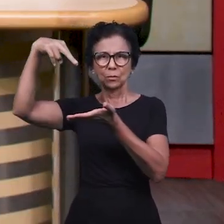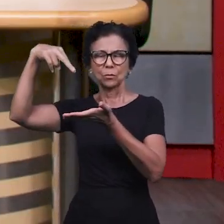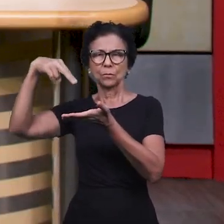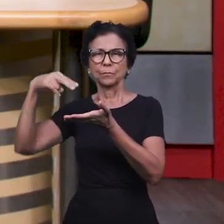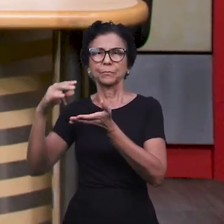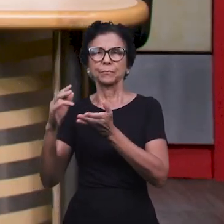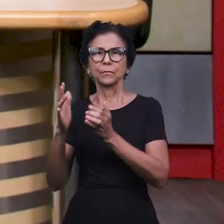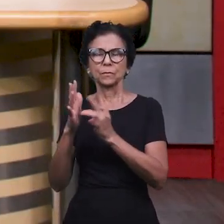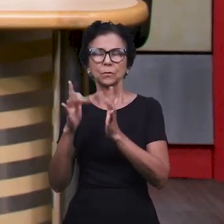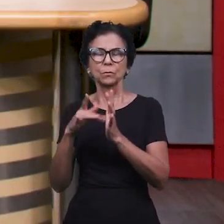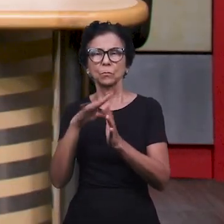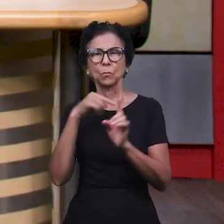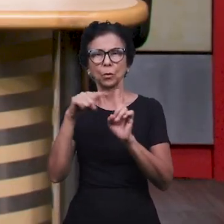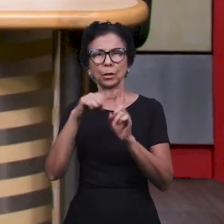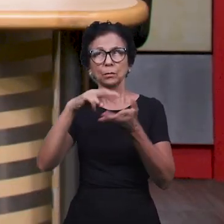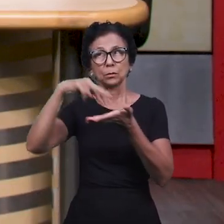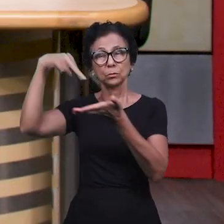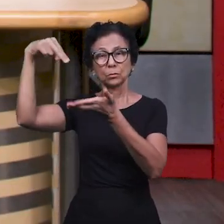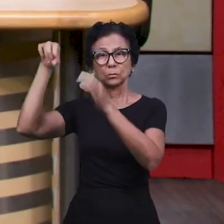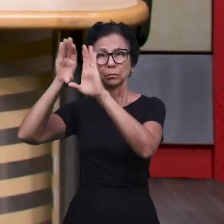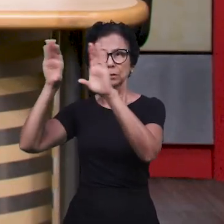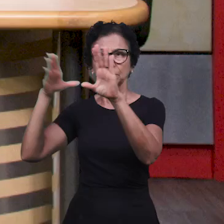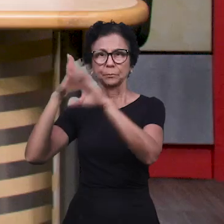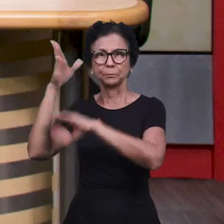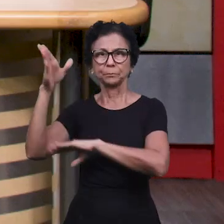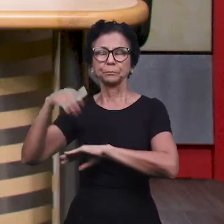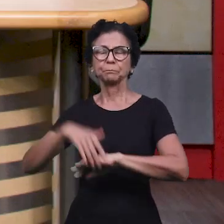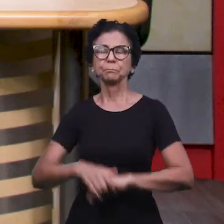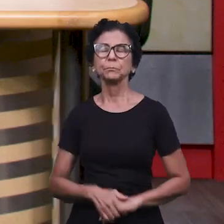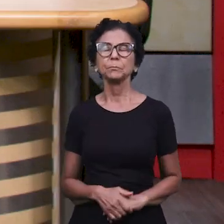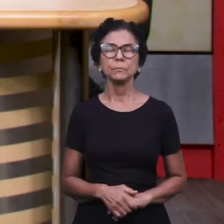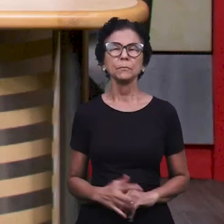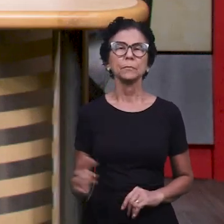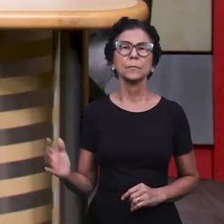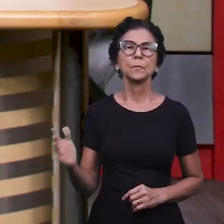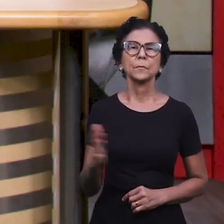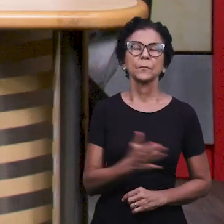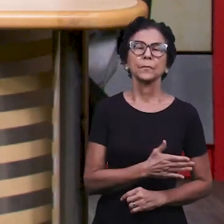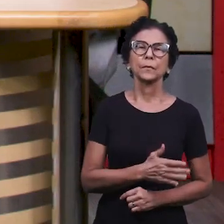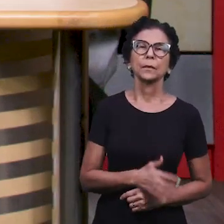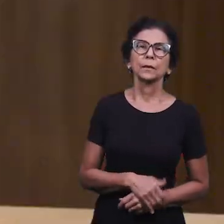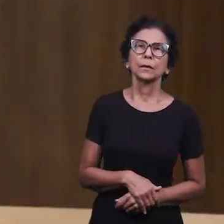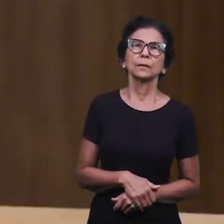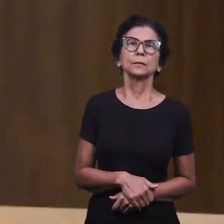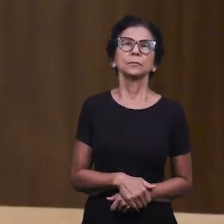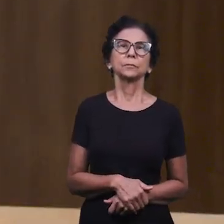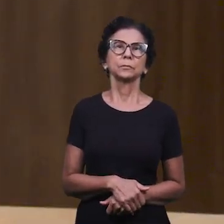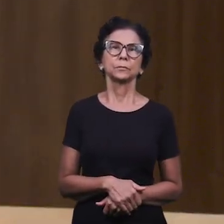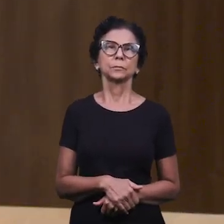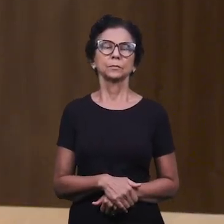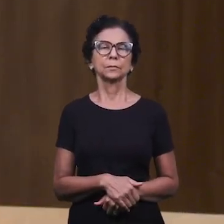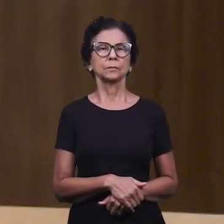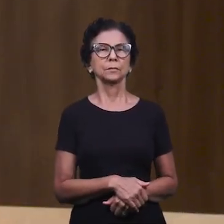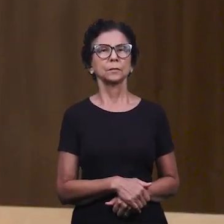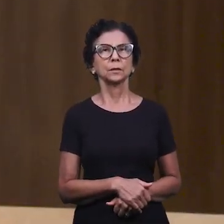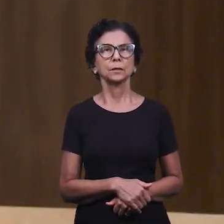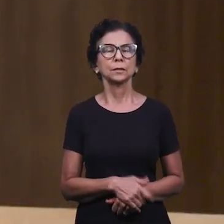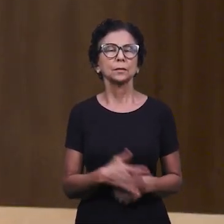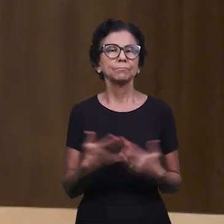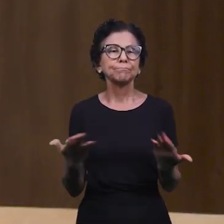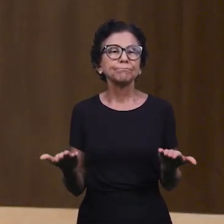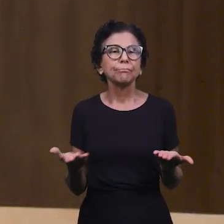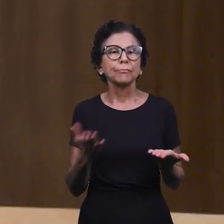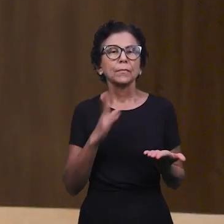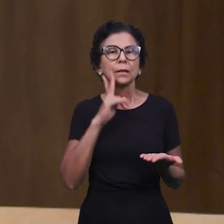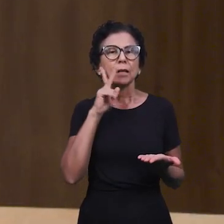Não tem como a gente dissociar esse momento da ceia dessa proclamação. Exatamente.